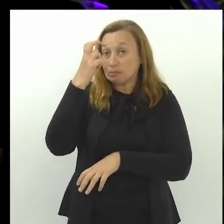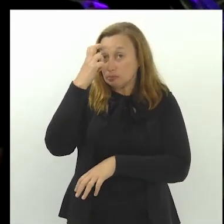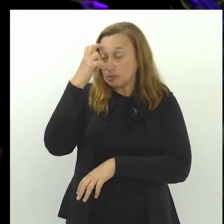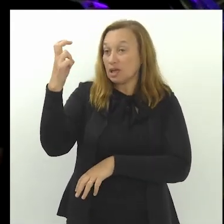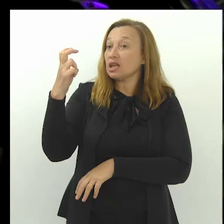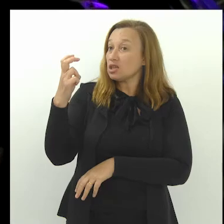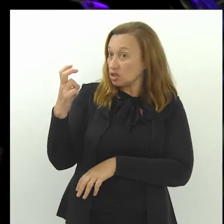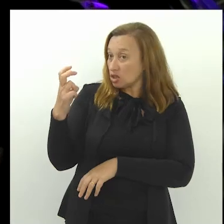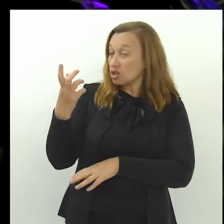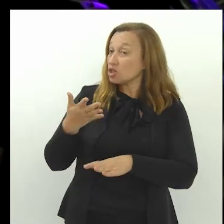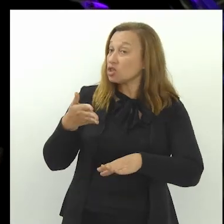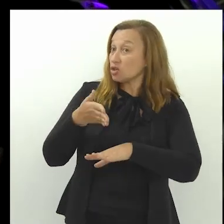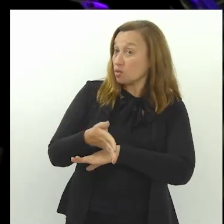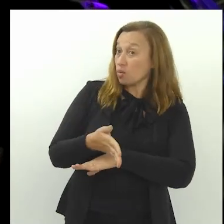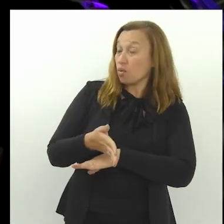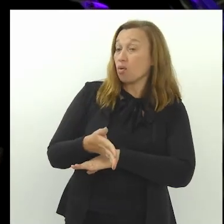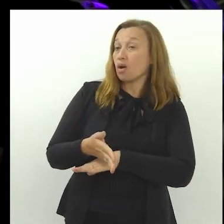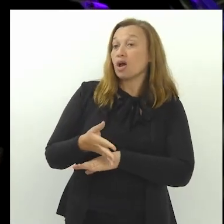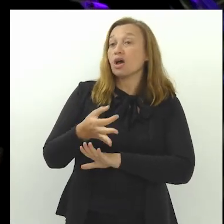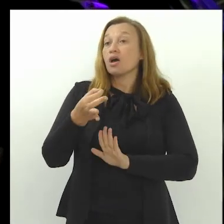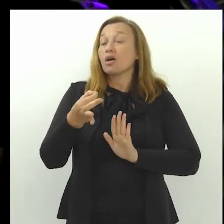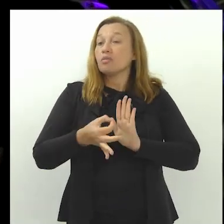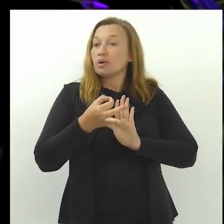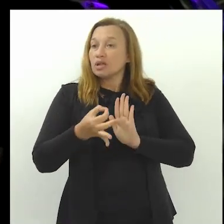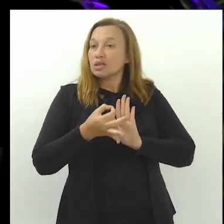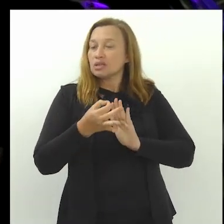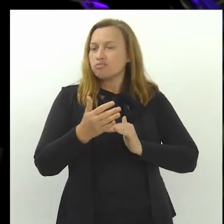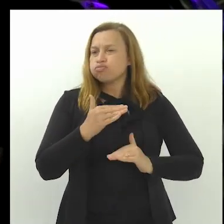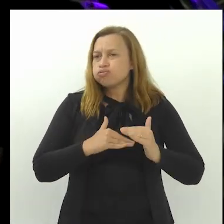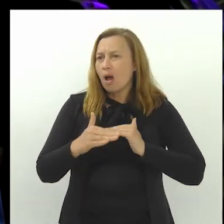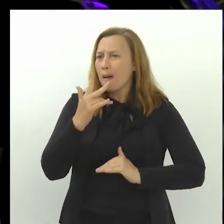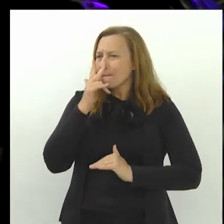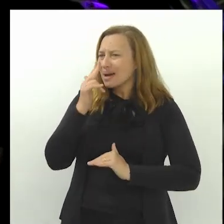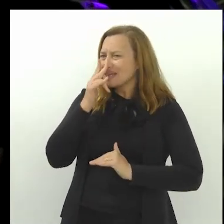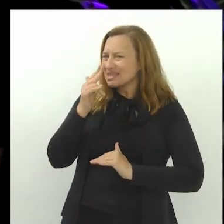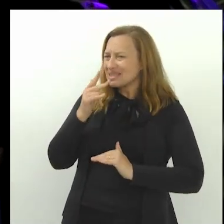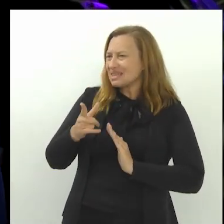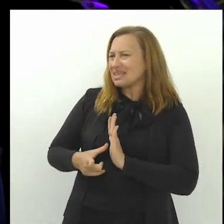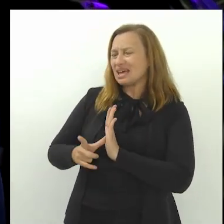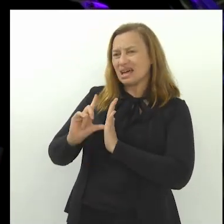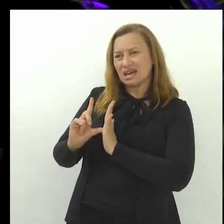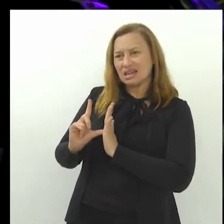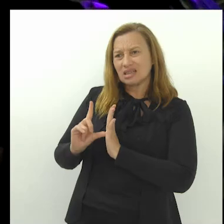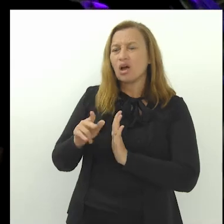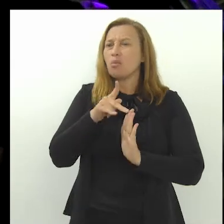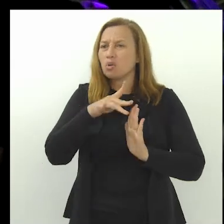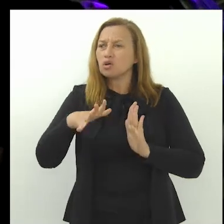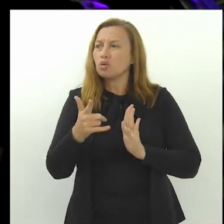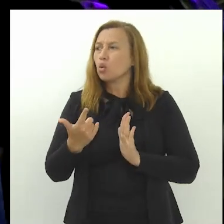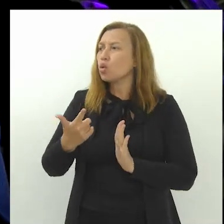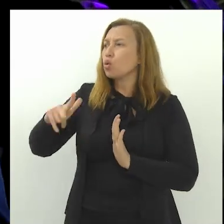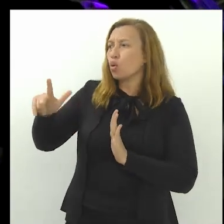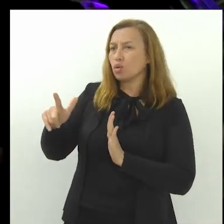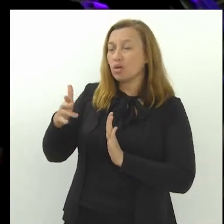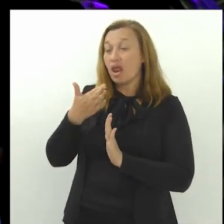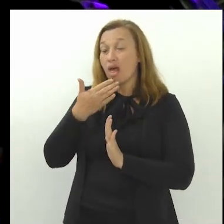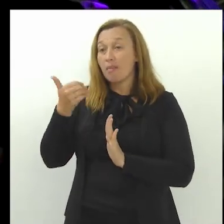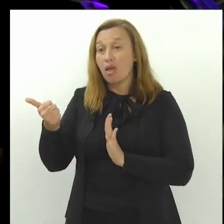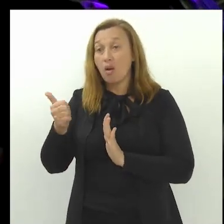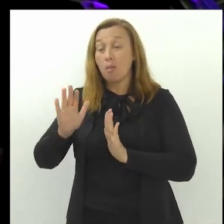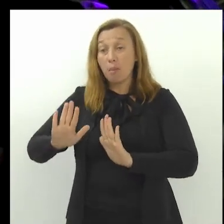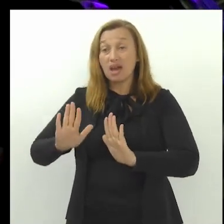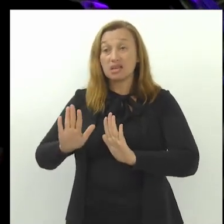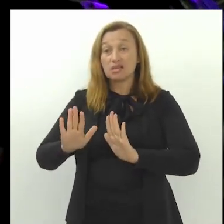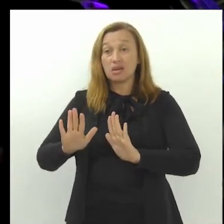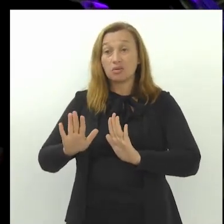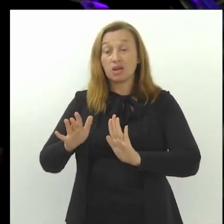muito engenhoso, muito inteligente que se chegou. Parecia, de certa forma, um retrocesso em relação ao que a gente tinha antes. Antes tinha ali o protocolo de Kyoto, que estabelecia